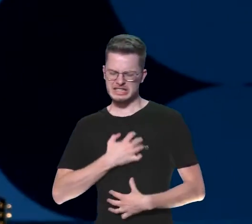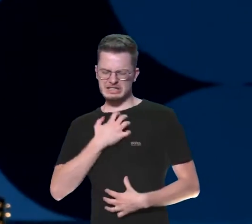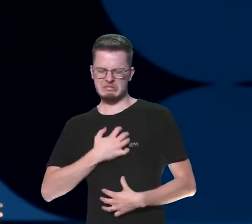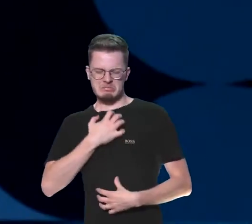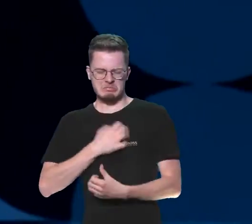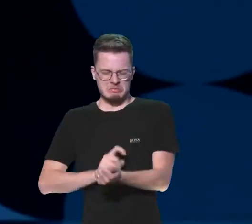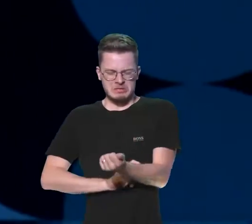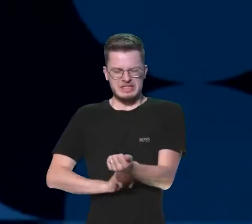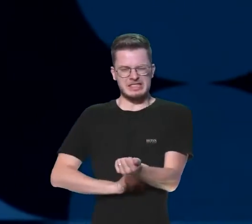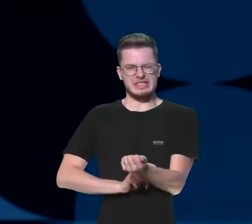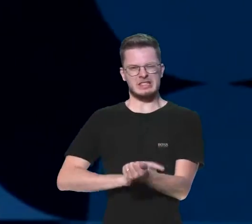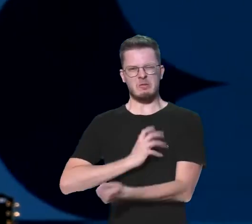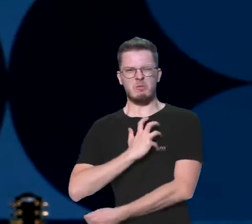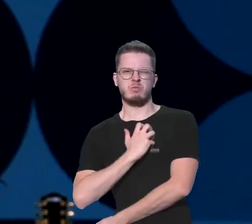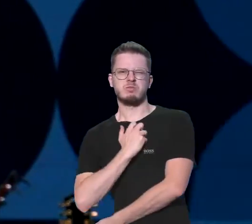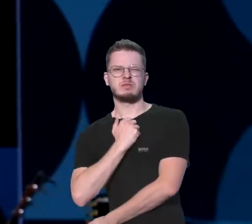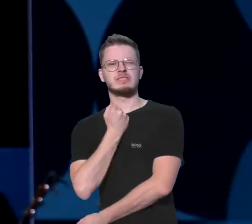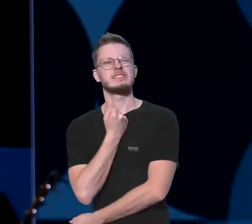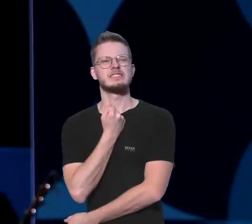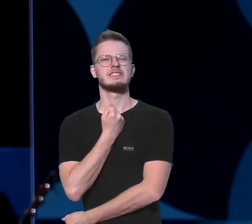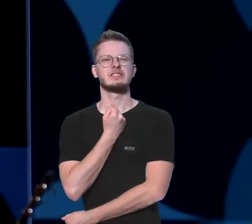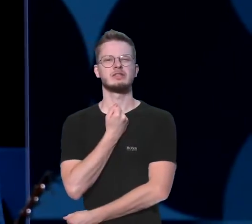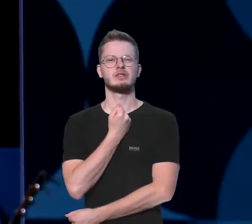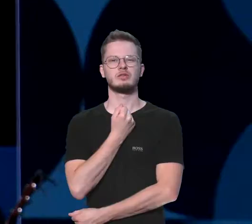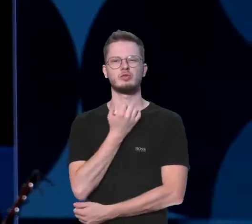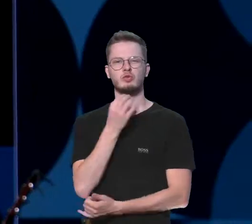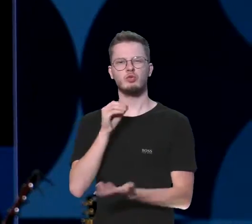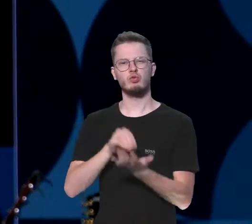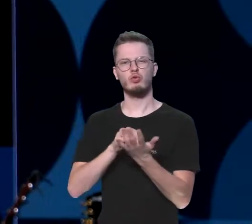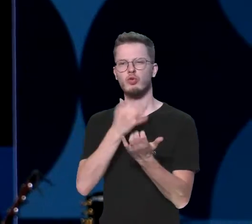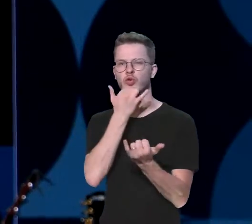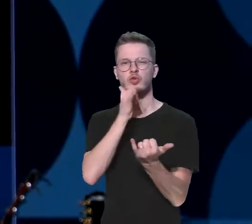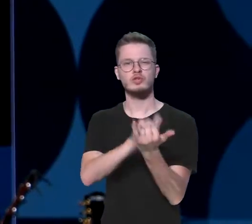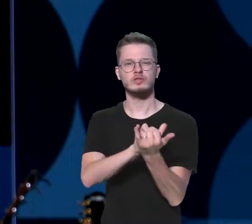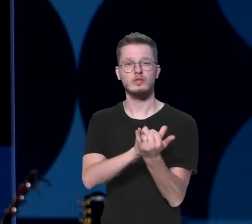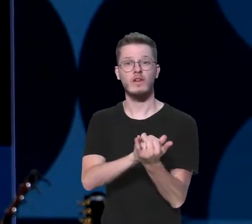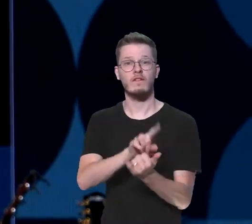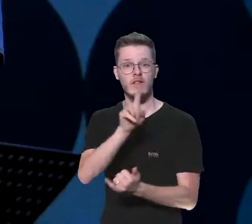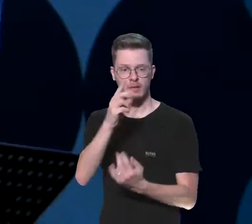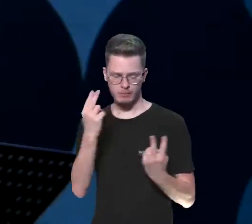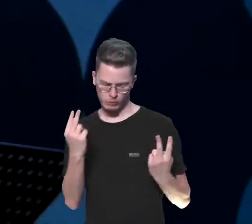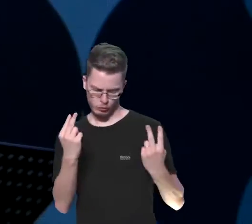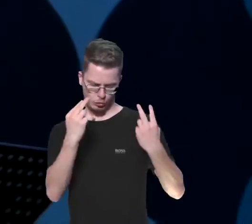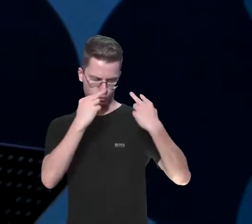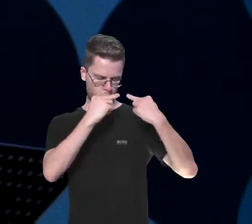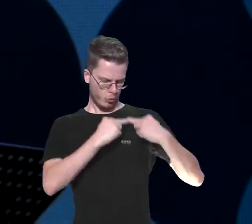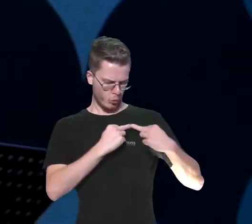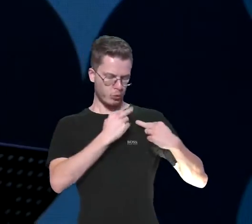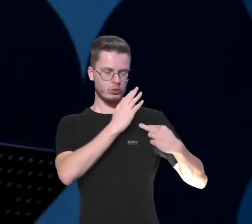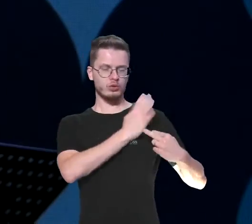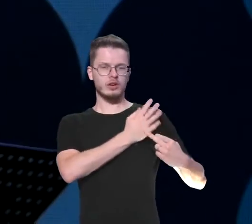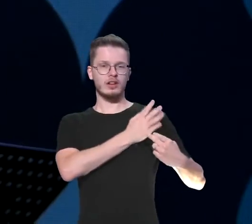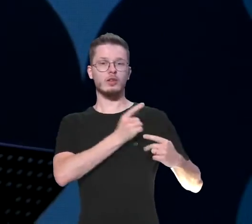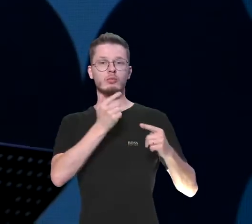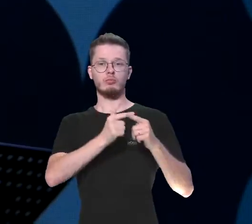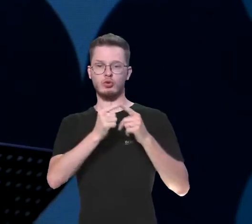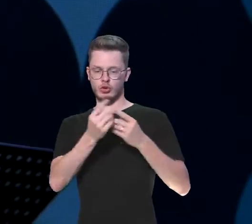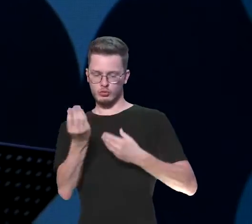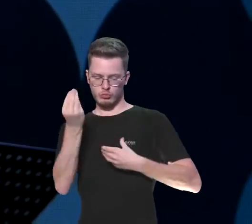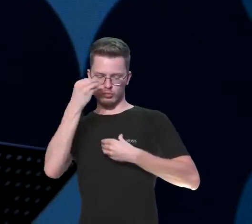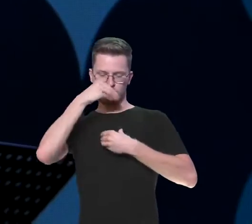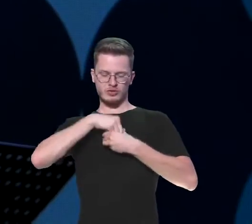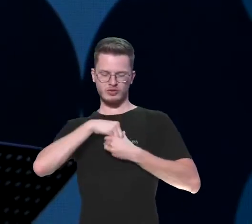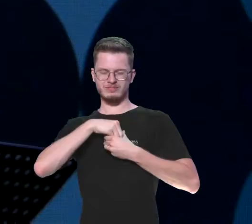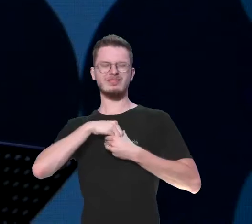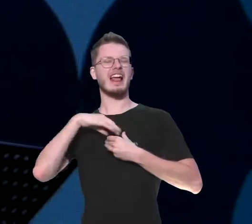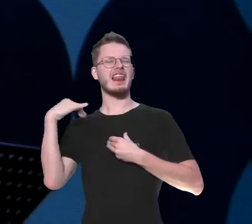queremos lidar com rancor, com a falta de perdão, é sonde o seu coração, porque o seu interior